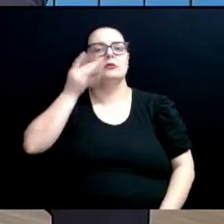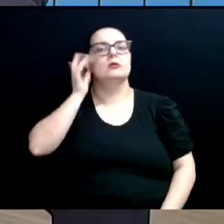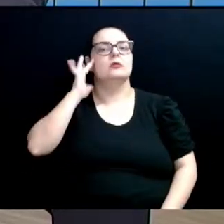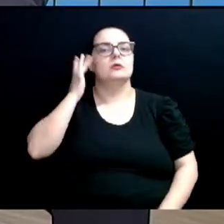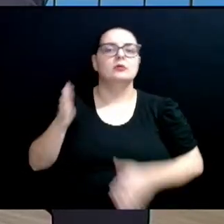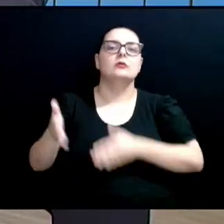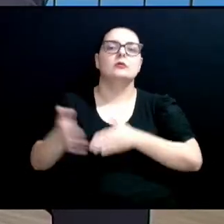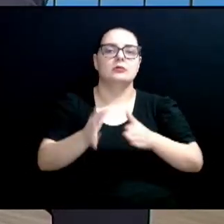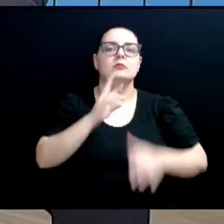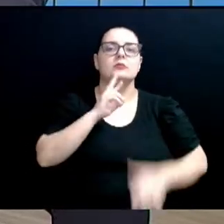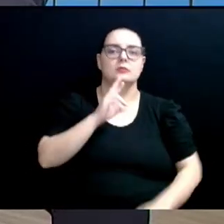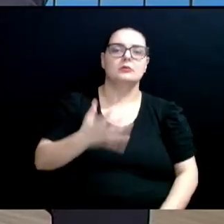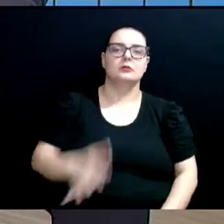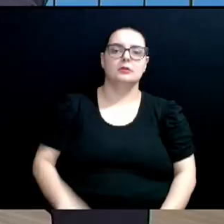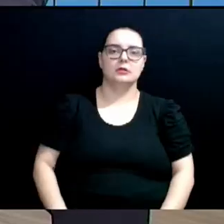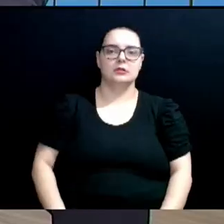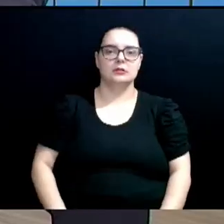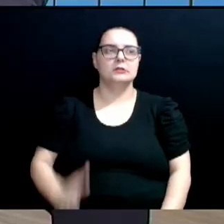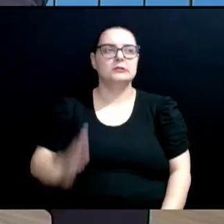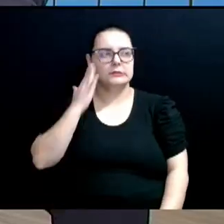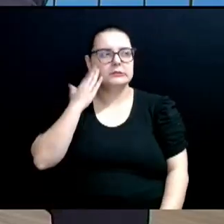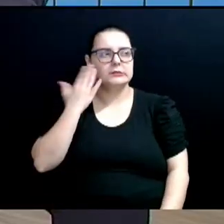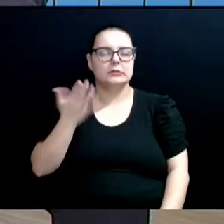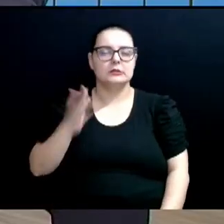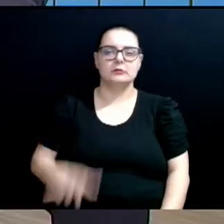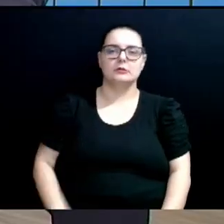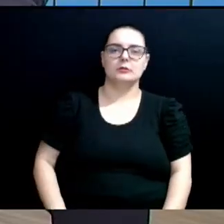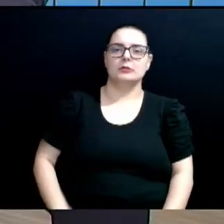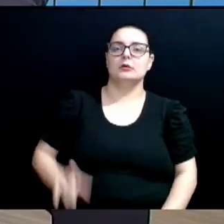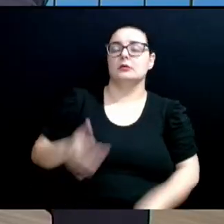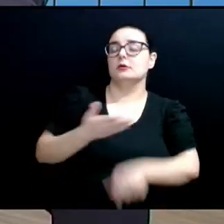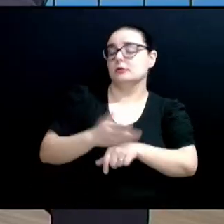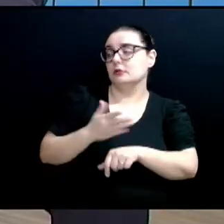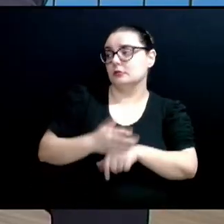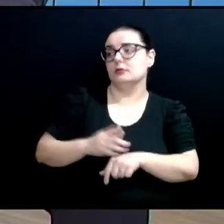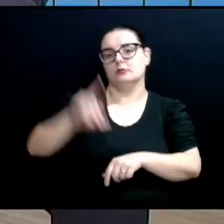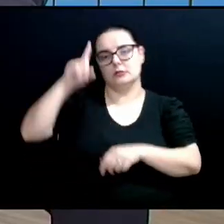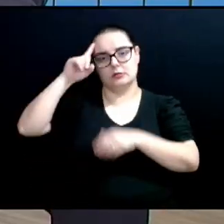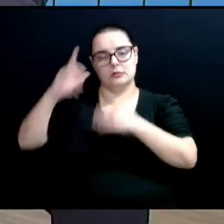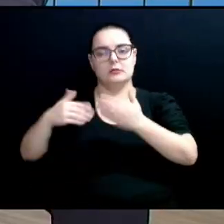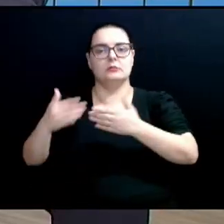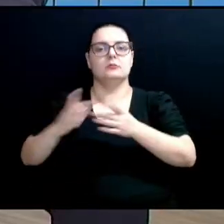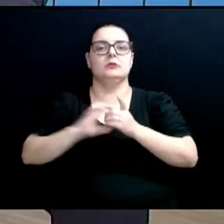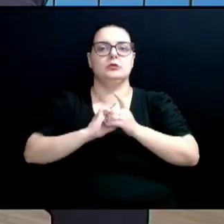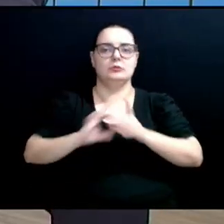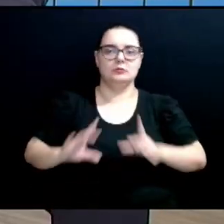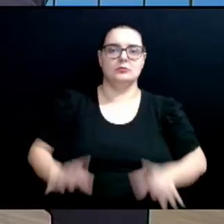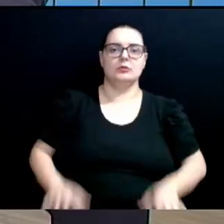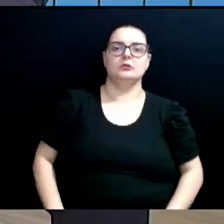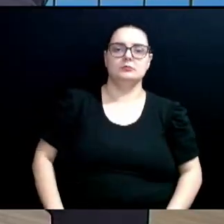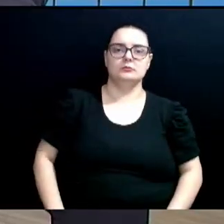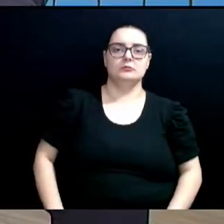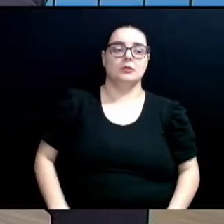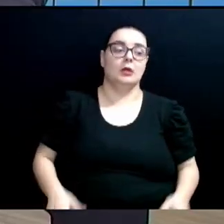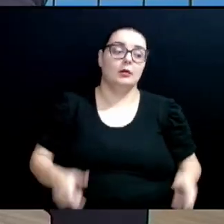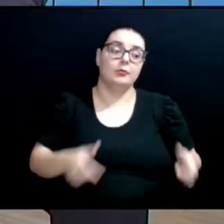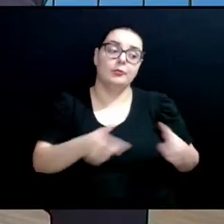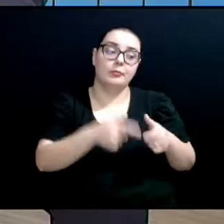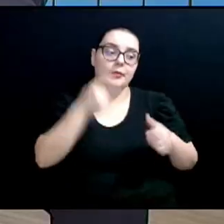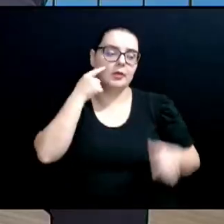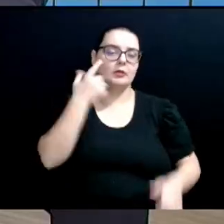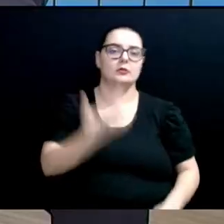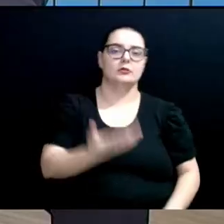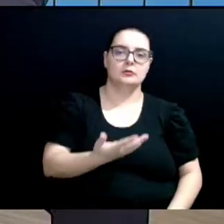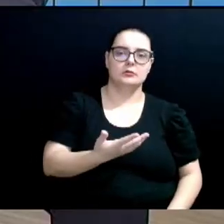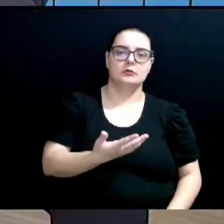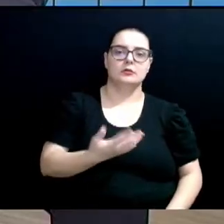resposta, sabe? Pelo exercício mais cotidiano da democracia e menos essa ideia de que de 4 em 4 anos